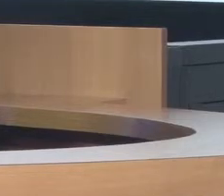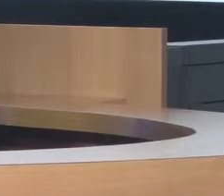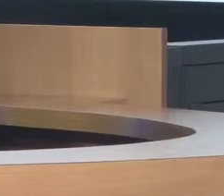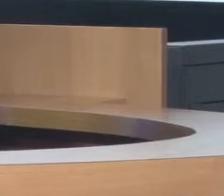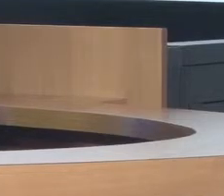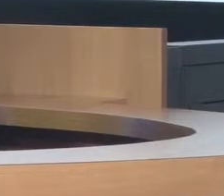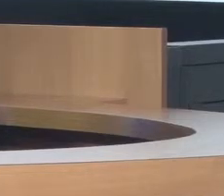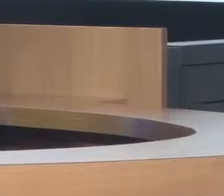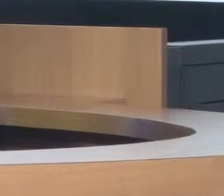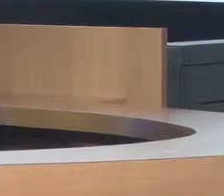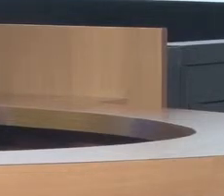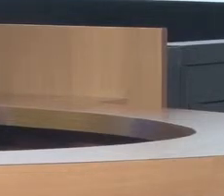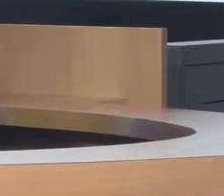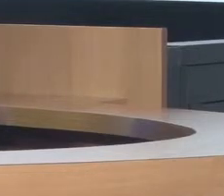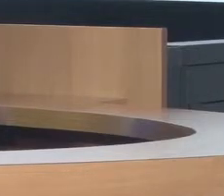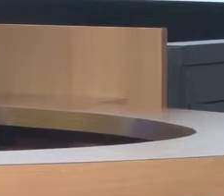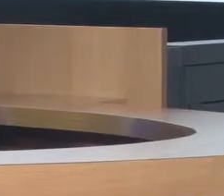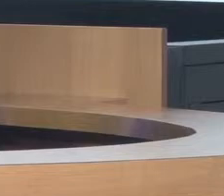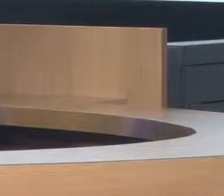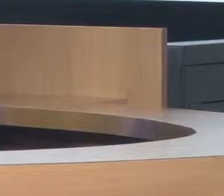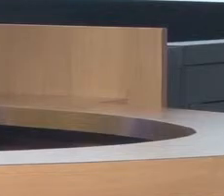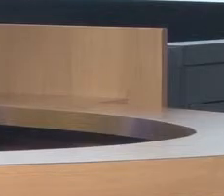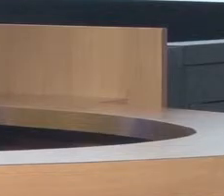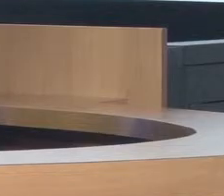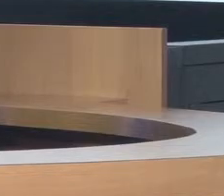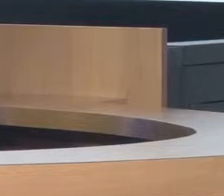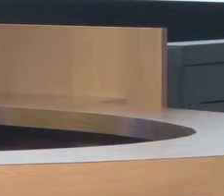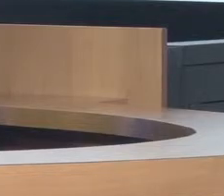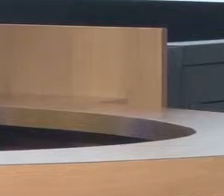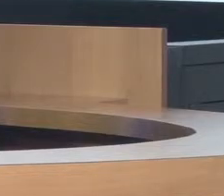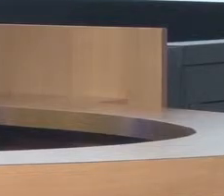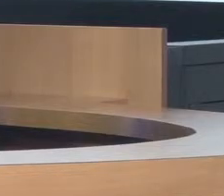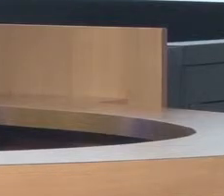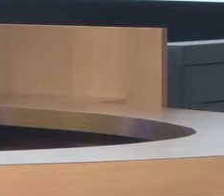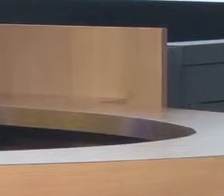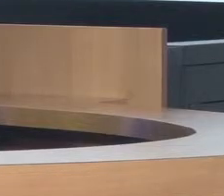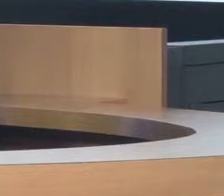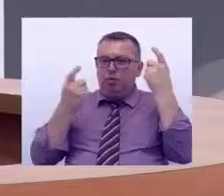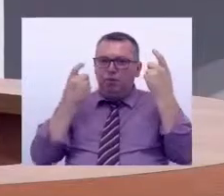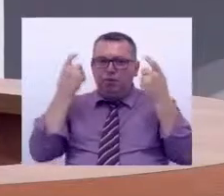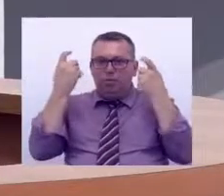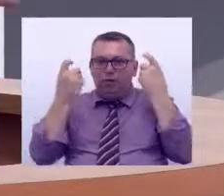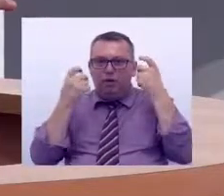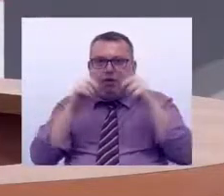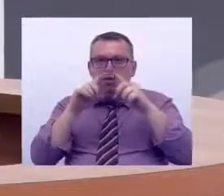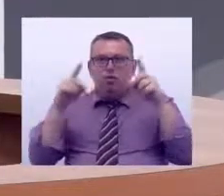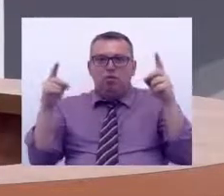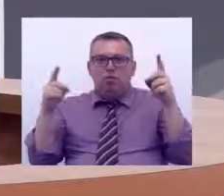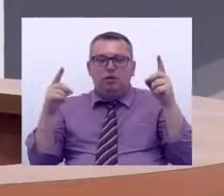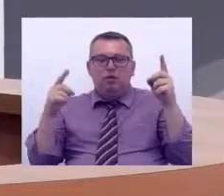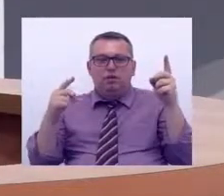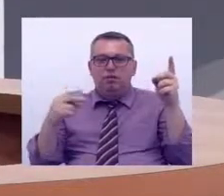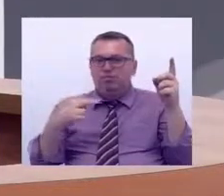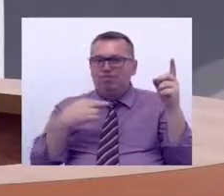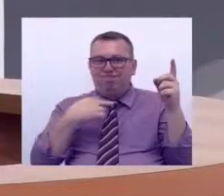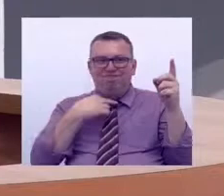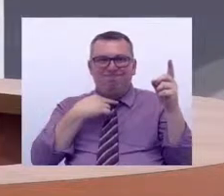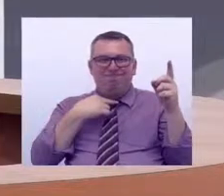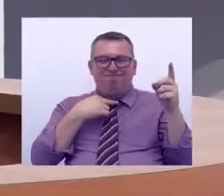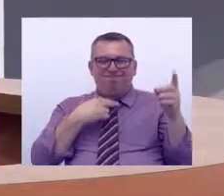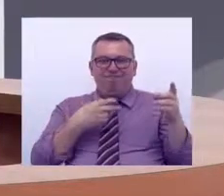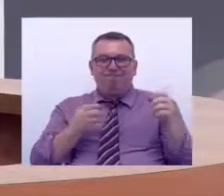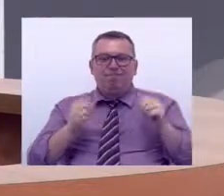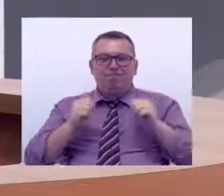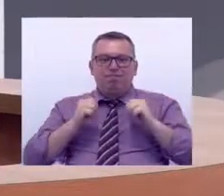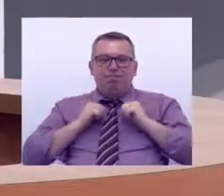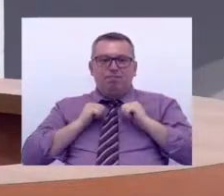será o planejamento para 2015, incluindo receitas e despesas do hospital. Eu não poderia ser omisso e deixar